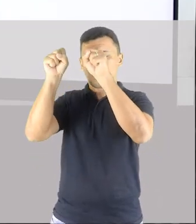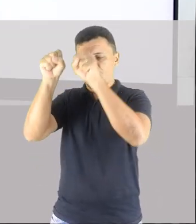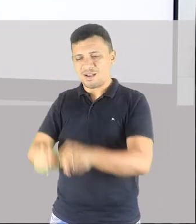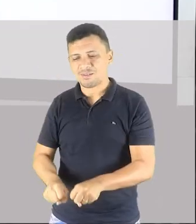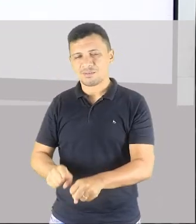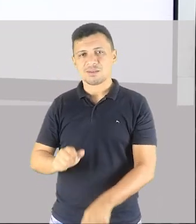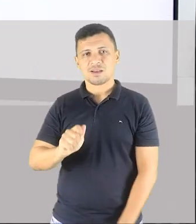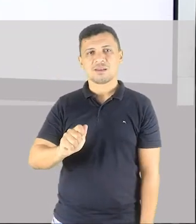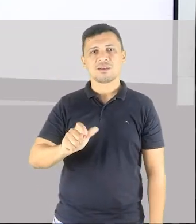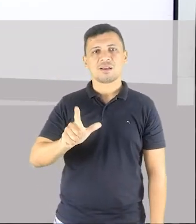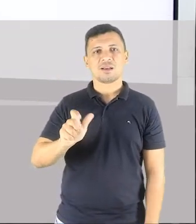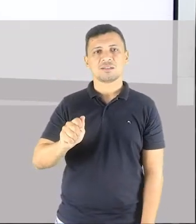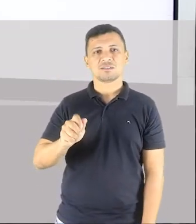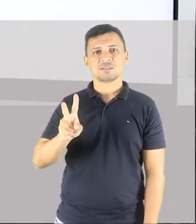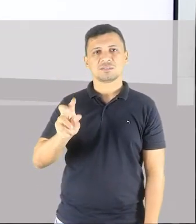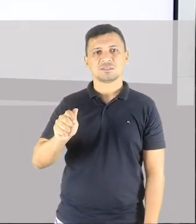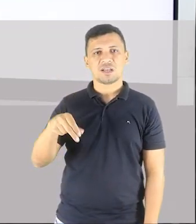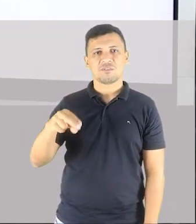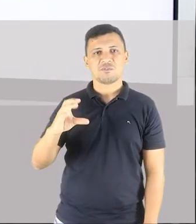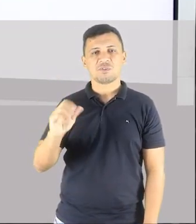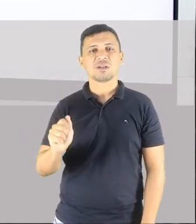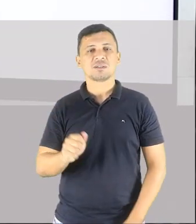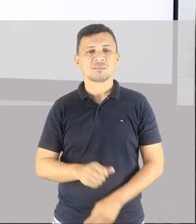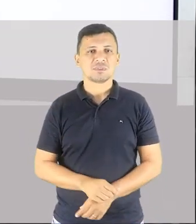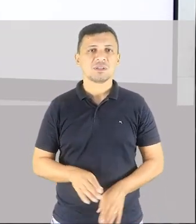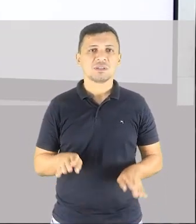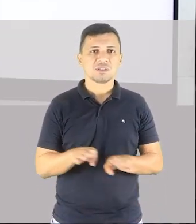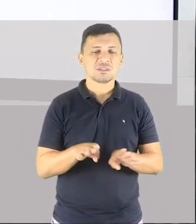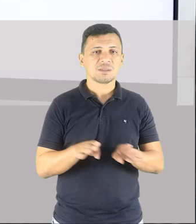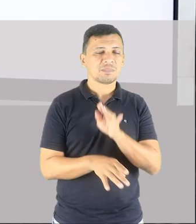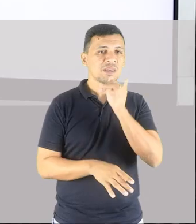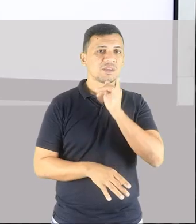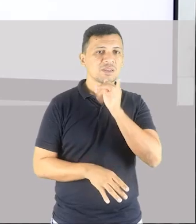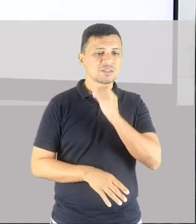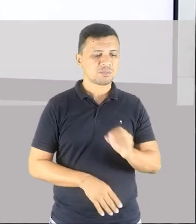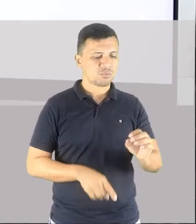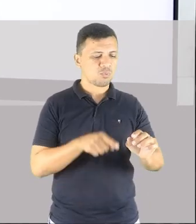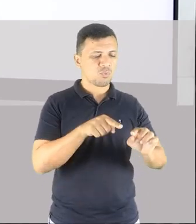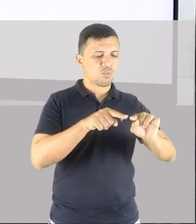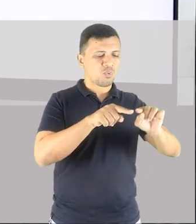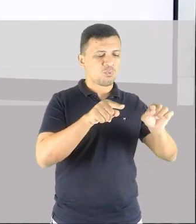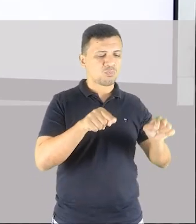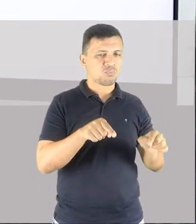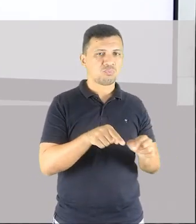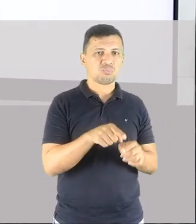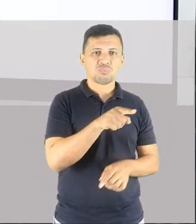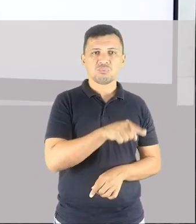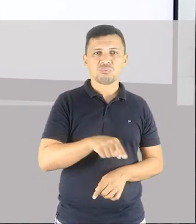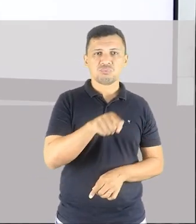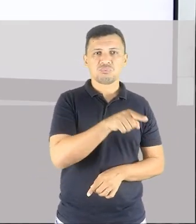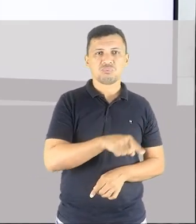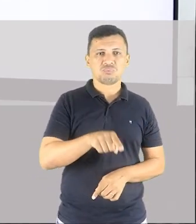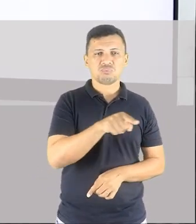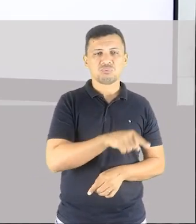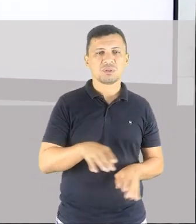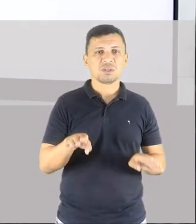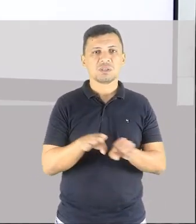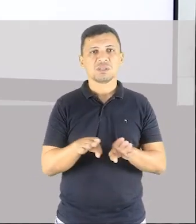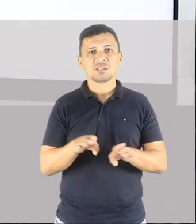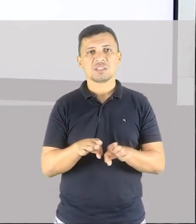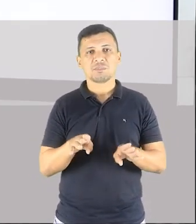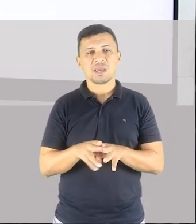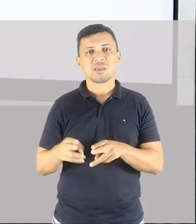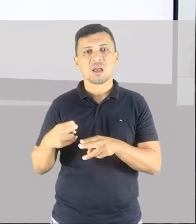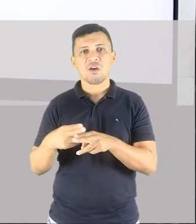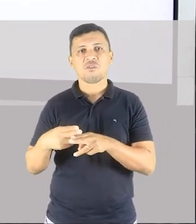máquinas simples. Outro exemplo de máquinas simples, roldanas móveis. Outro exemplo de máquinas simples, as cunhas, que são as facas,